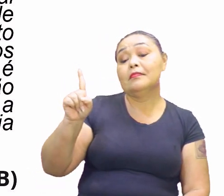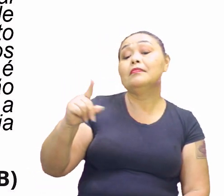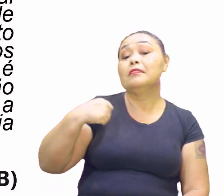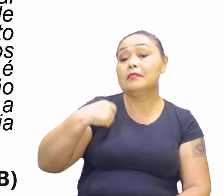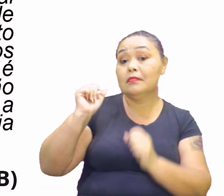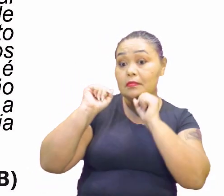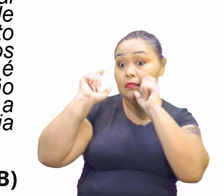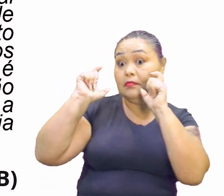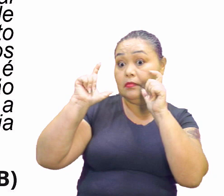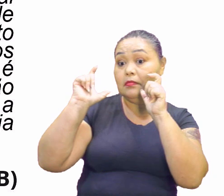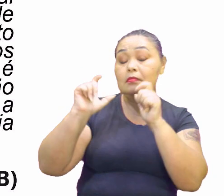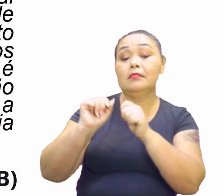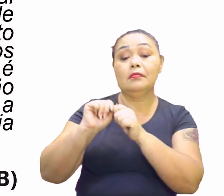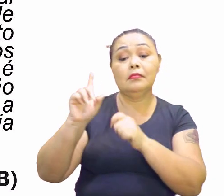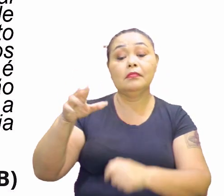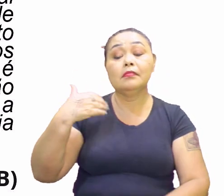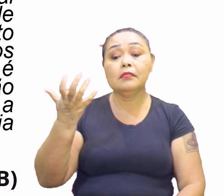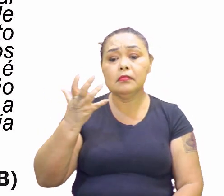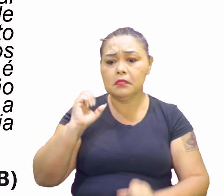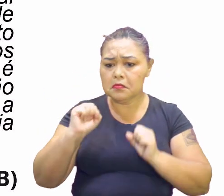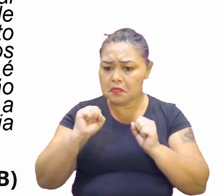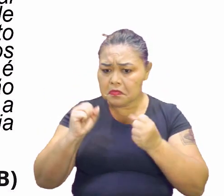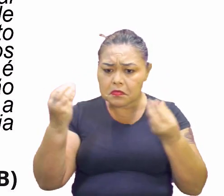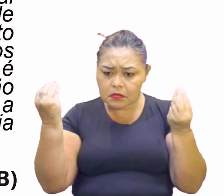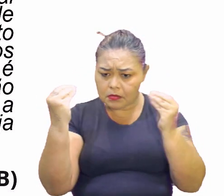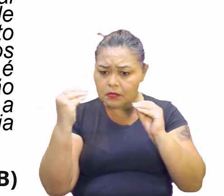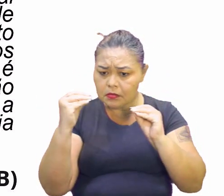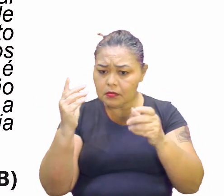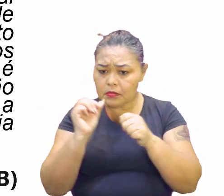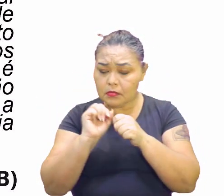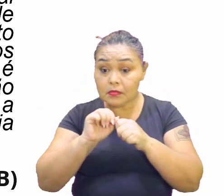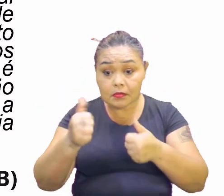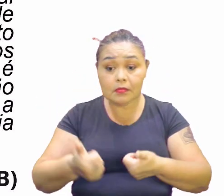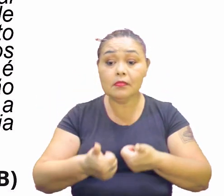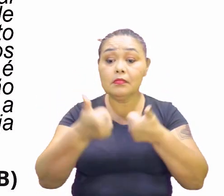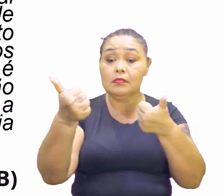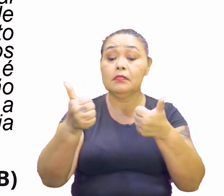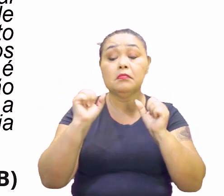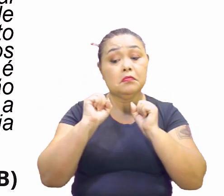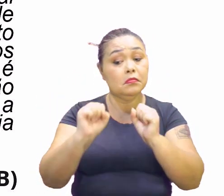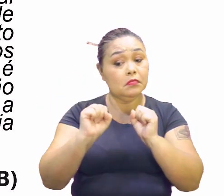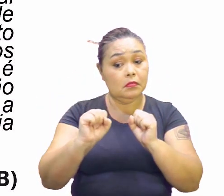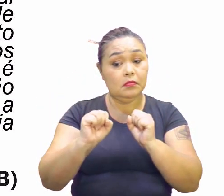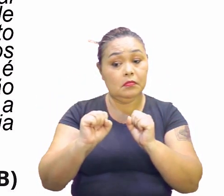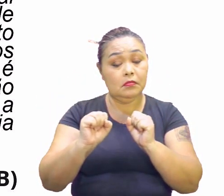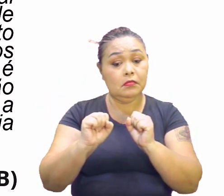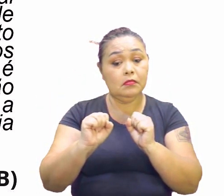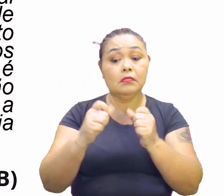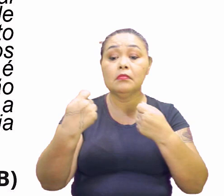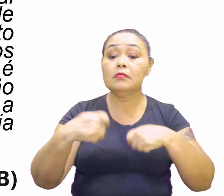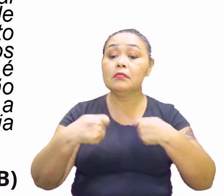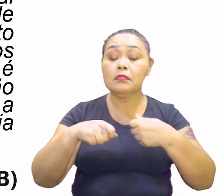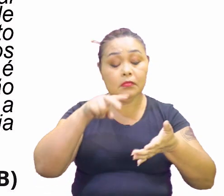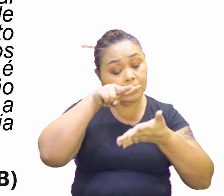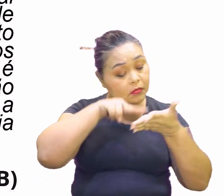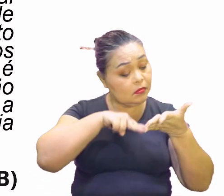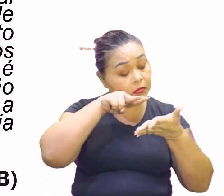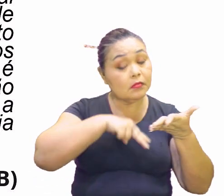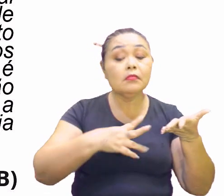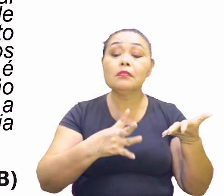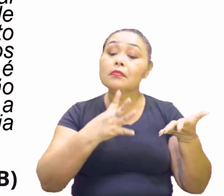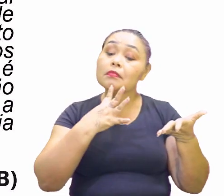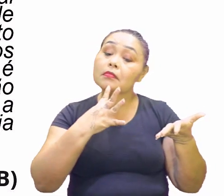têm que prestar bastante atenção. Eu posso enriquecer? Eu posso melhorar? Pode. Aí você precisa ler